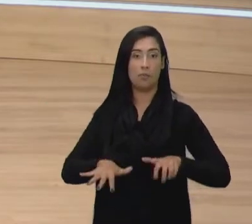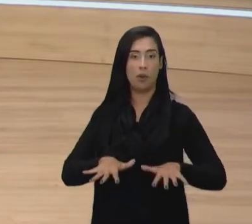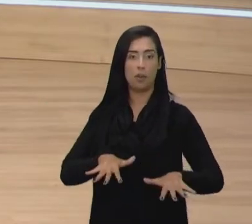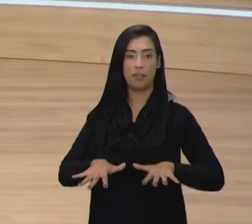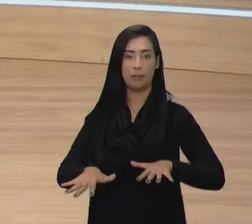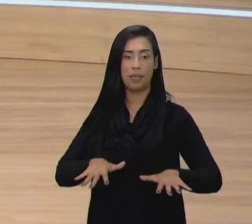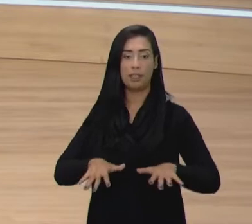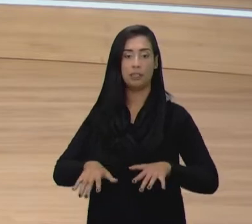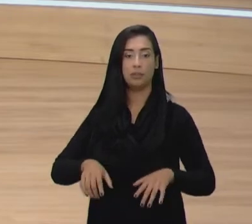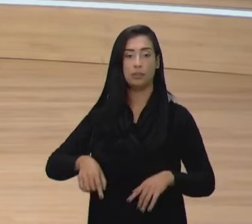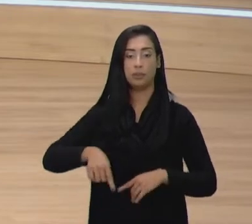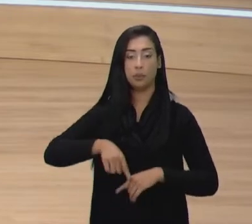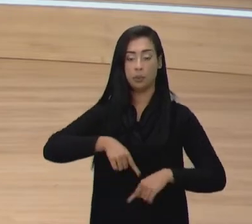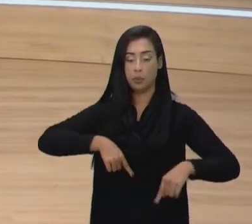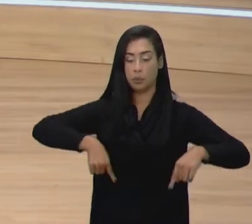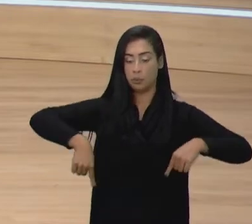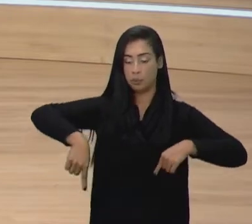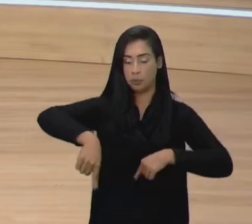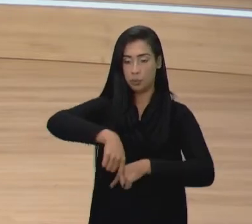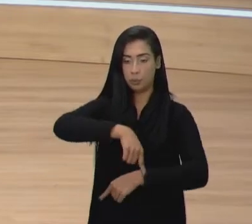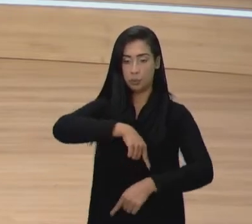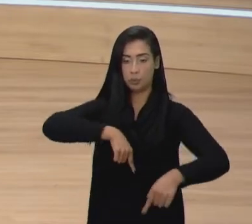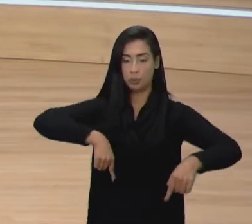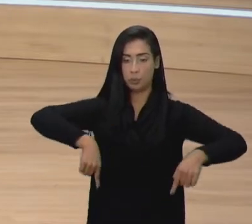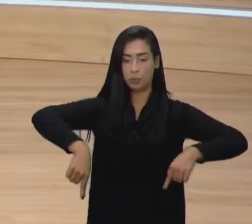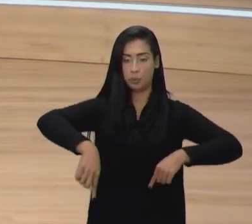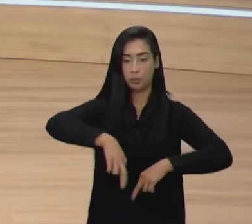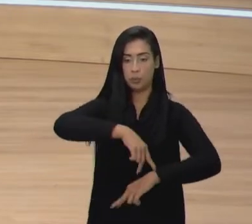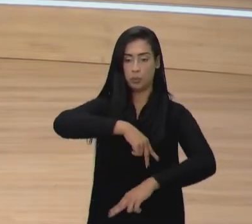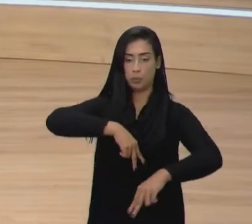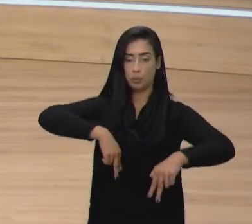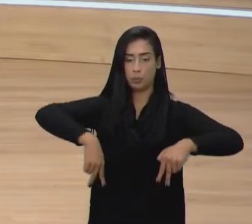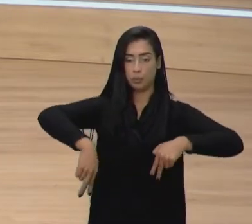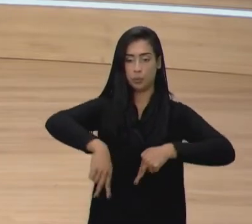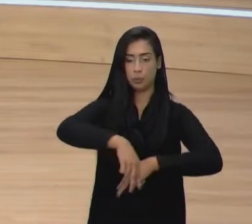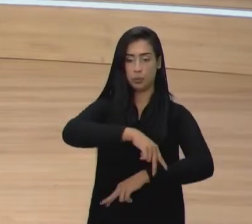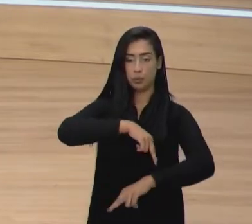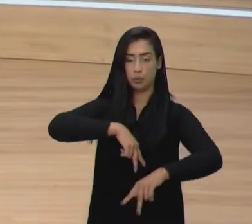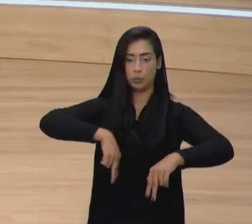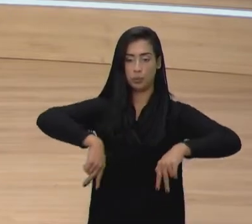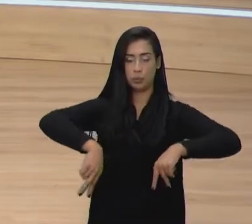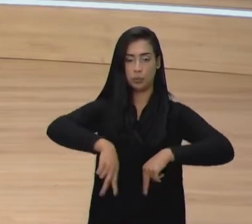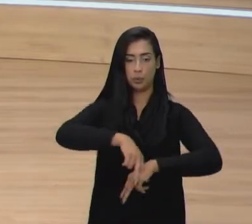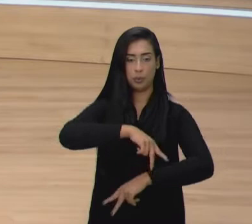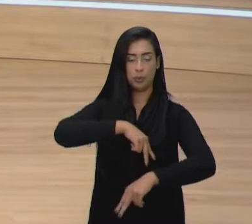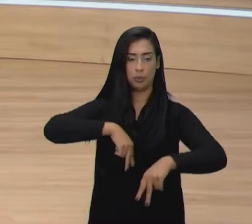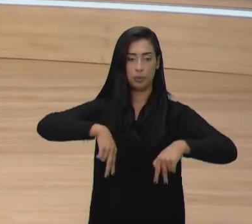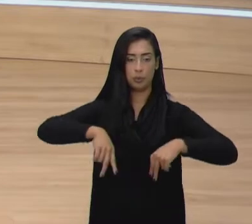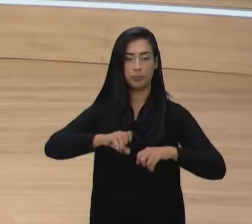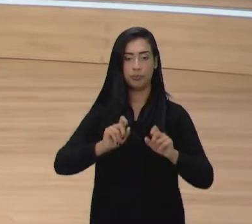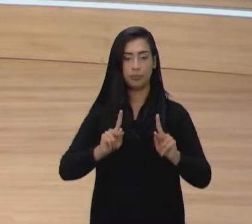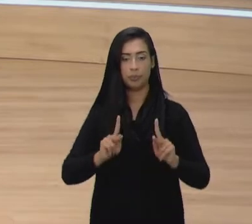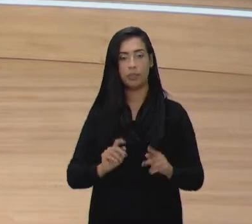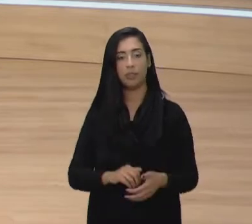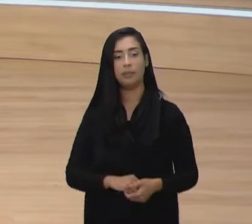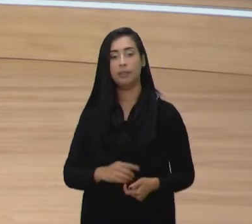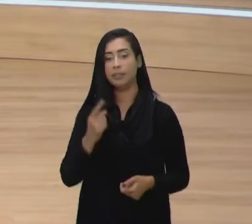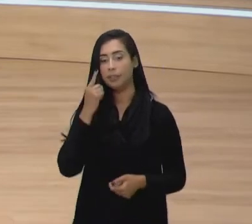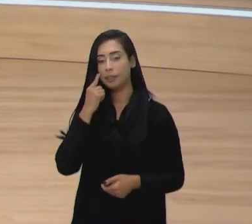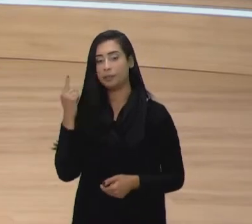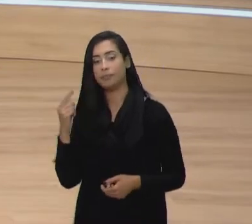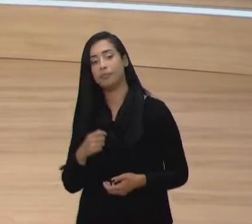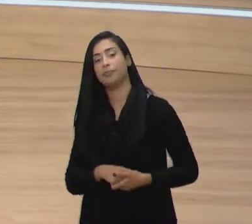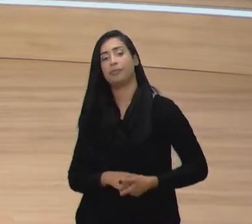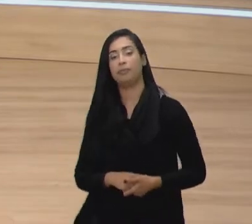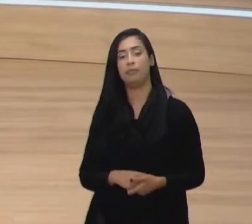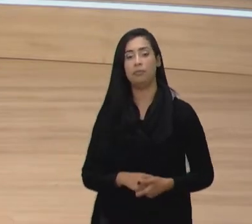circular, ok? Esse movimento não, né? A nossa coreografia. A nossa coreografia, essa sequência que a gente vai fazer. A gente vai fazer circulando. Começando então por essa pisada